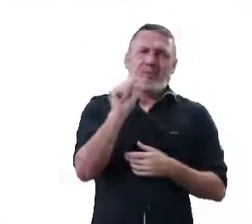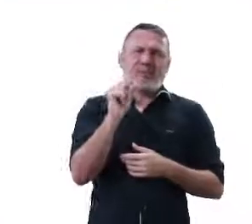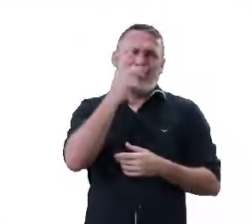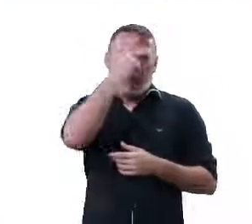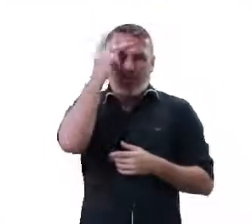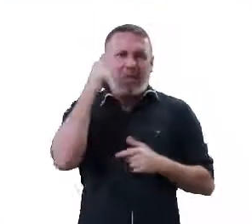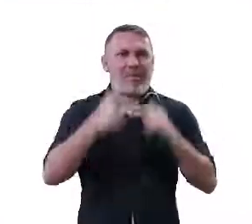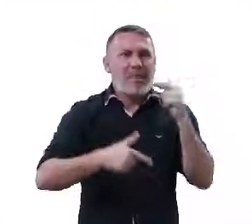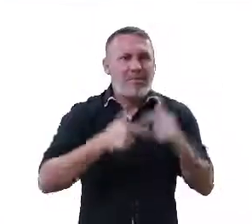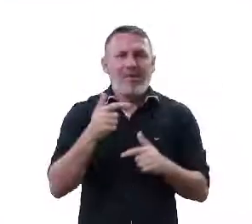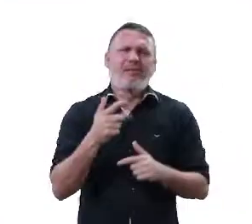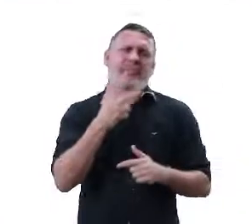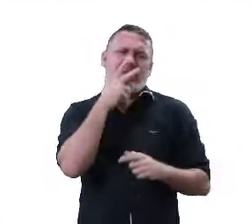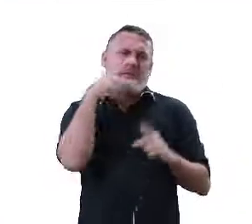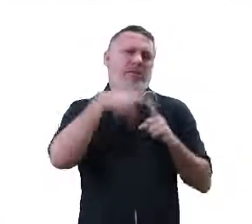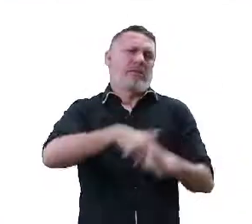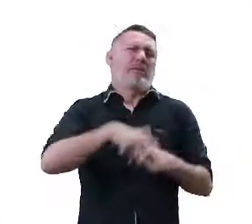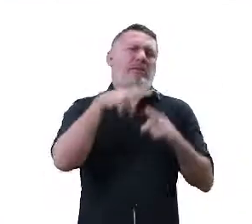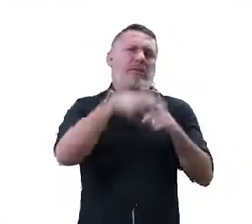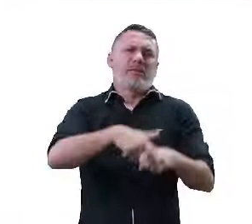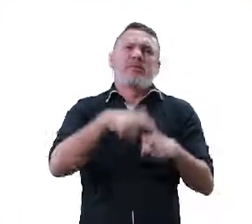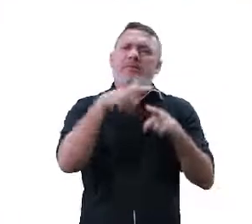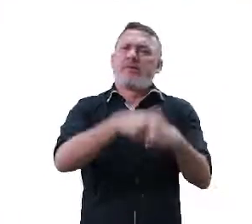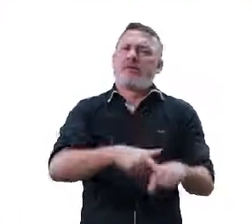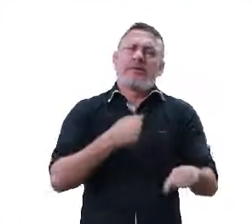seja, prejudiciais à